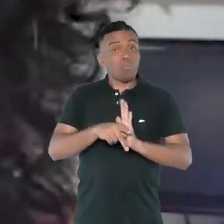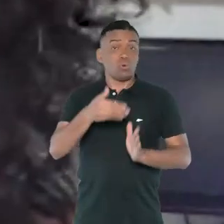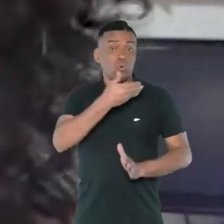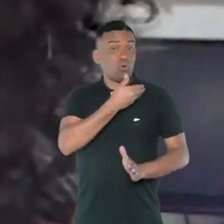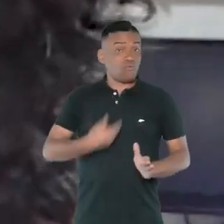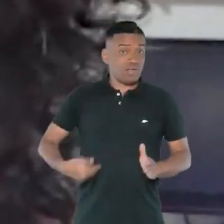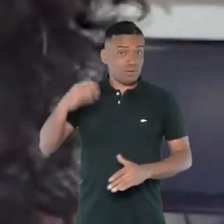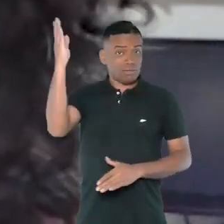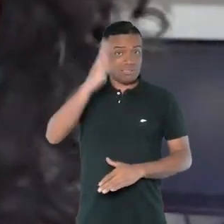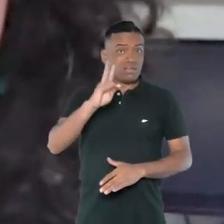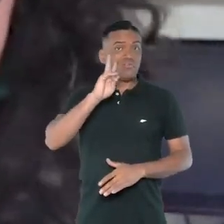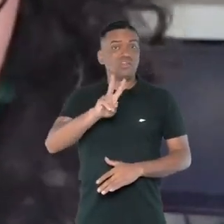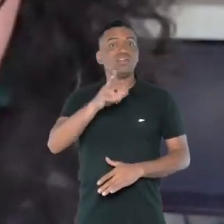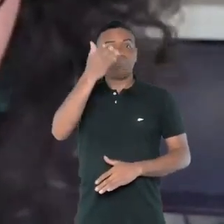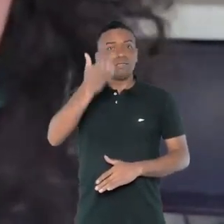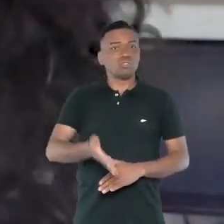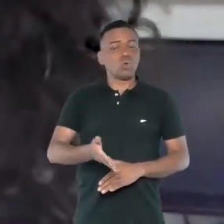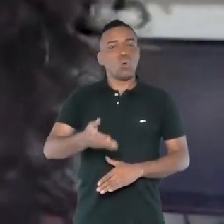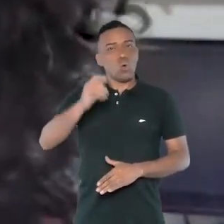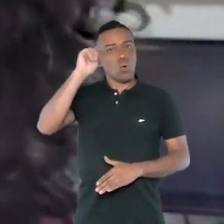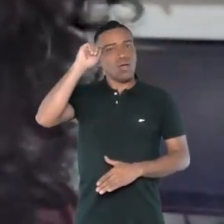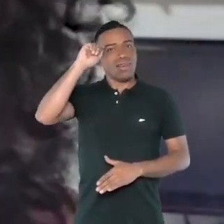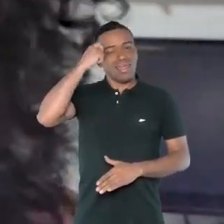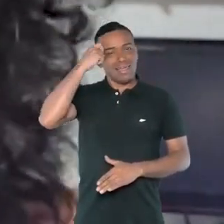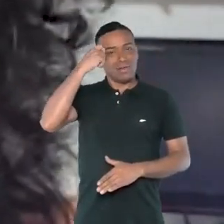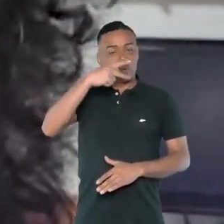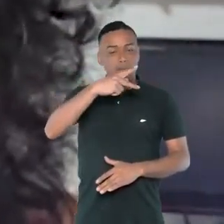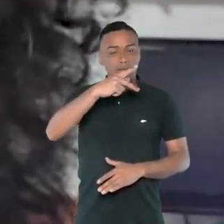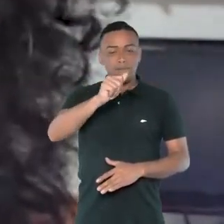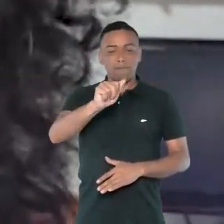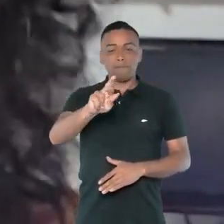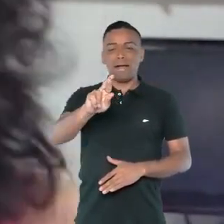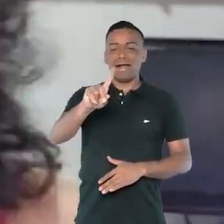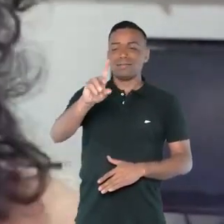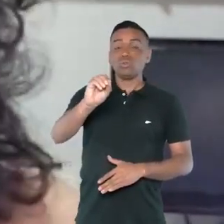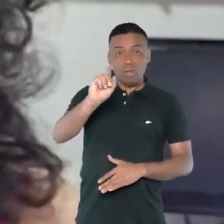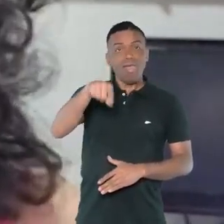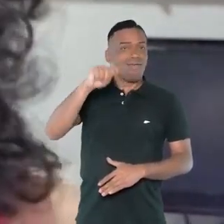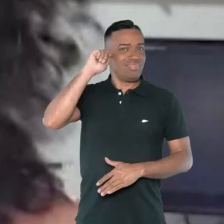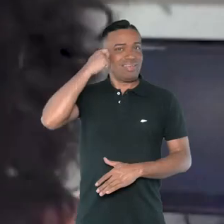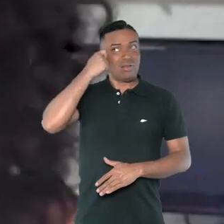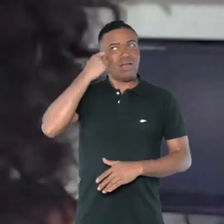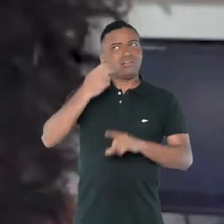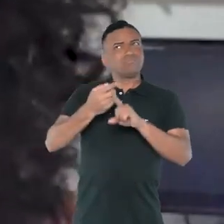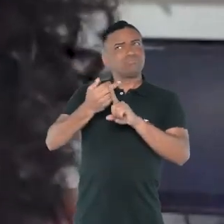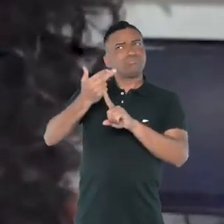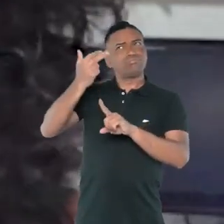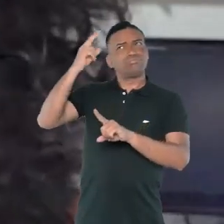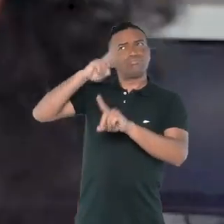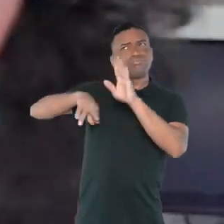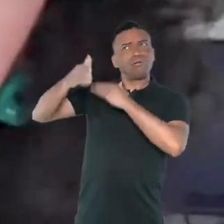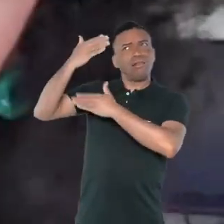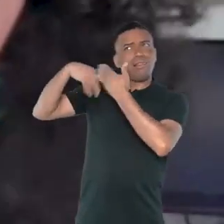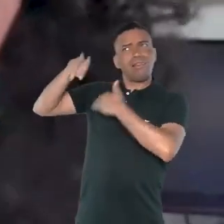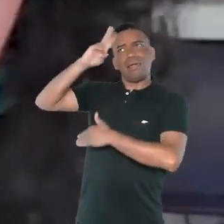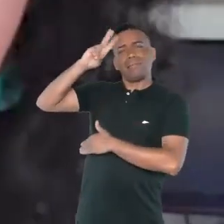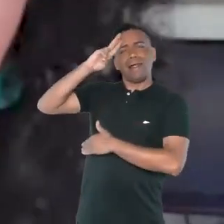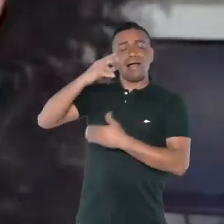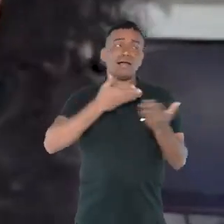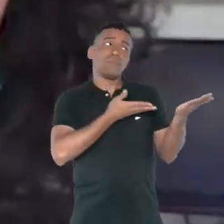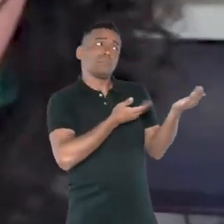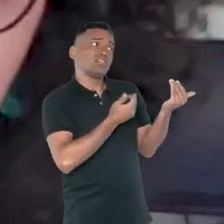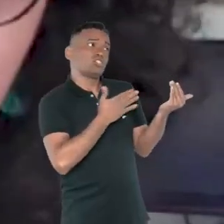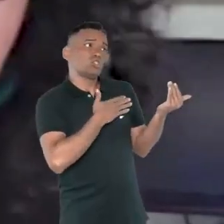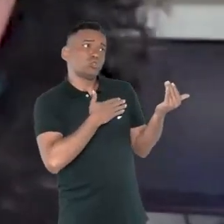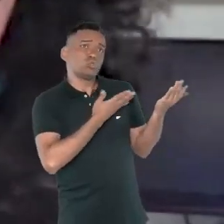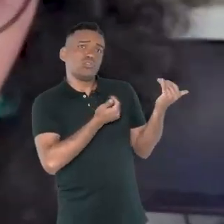confusão racial aí. Mas para o governo brasileiro, eu estava sendo lida como negra. E isso foi uma surpresa, assim. Eu comecei a